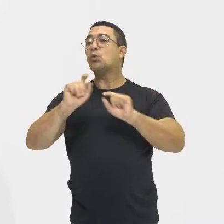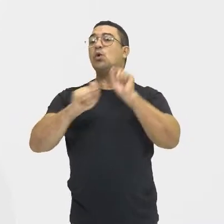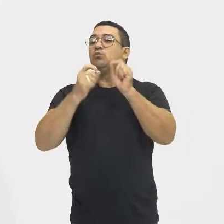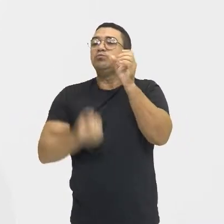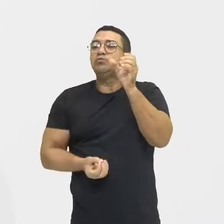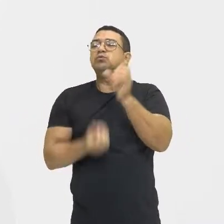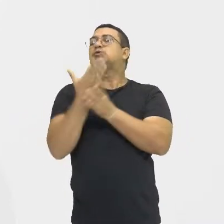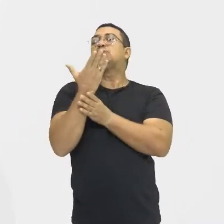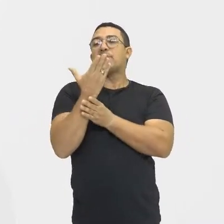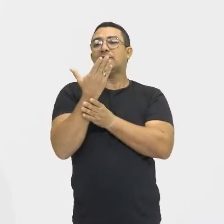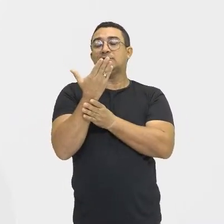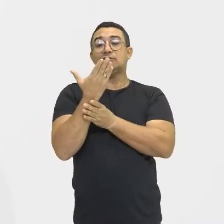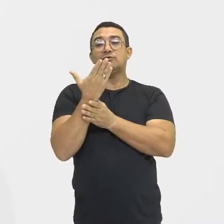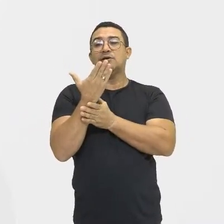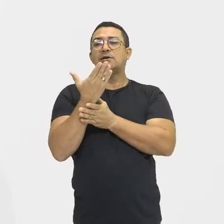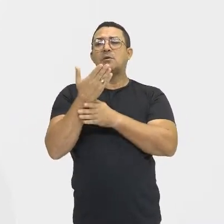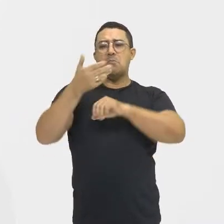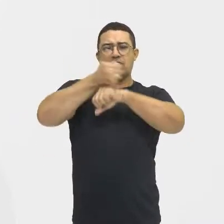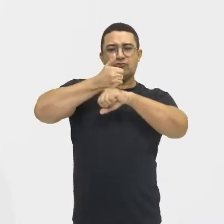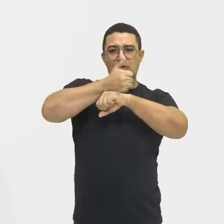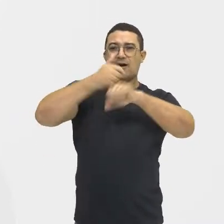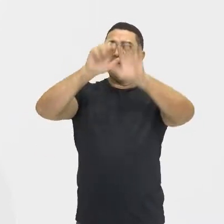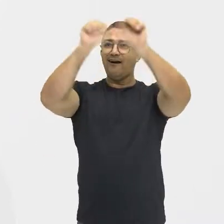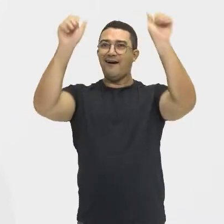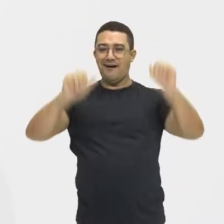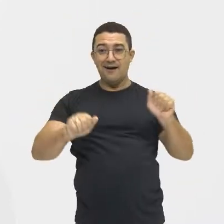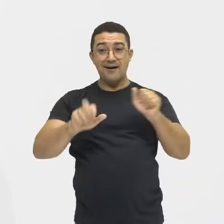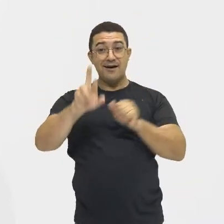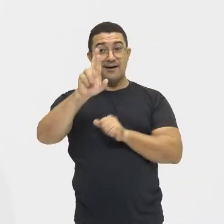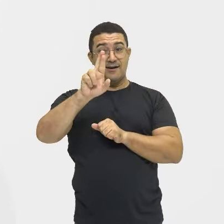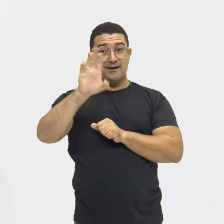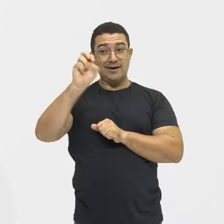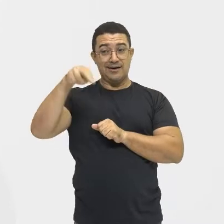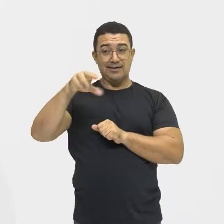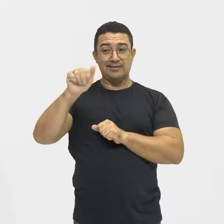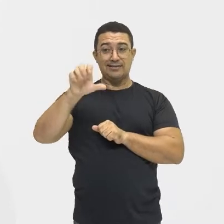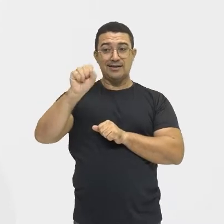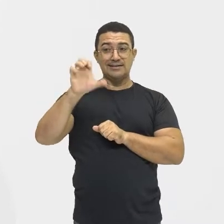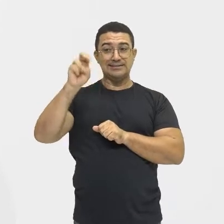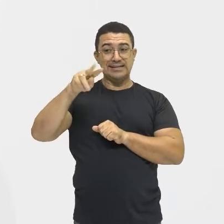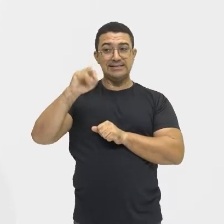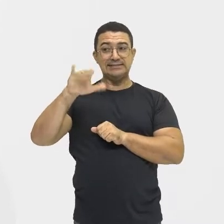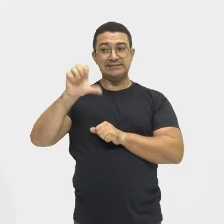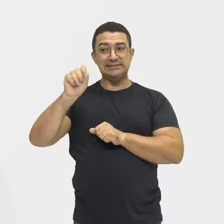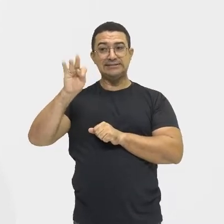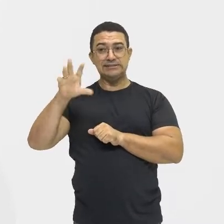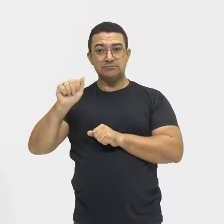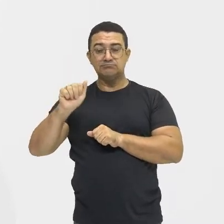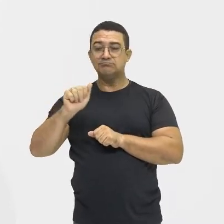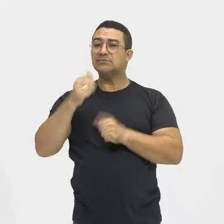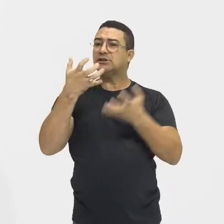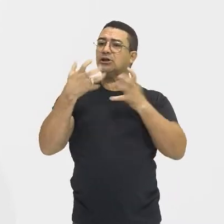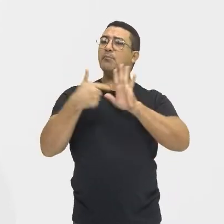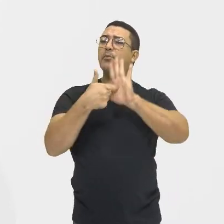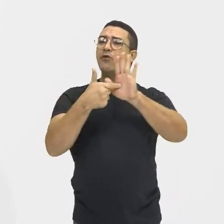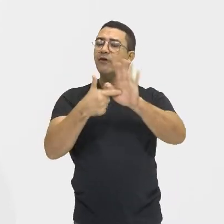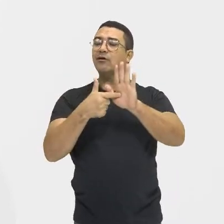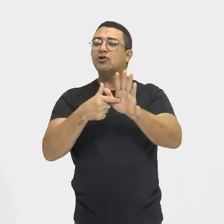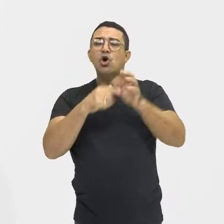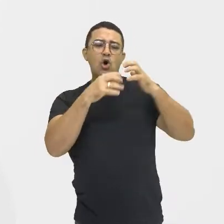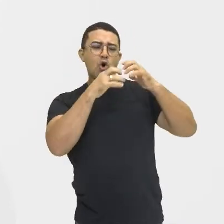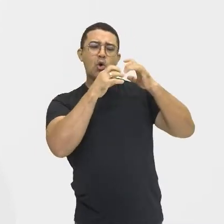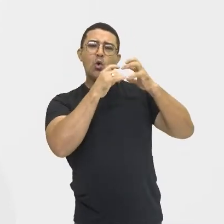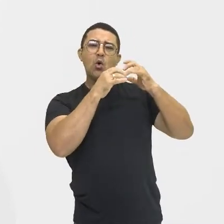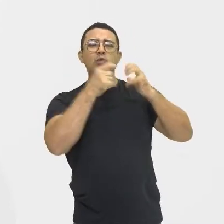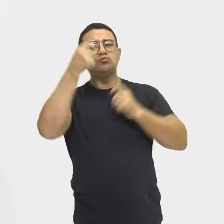ok? Que os artistas renascentistas procuravam realizar de forma muito consciente. Na arte